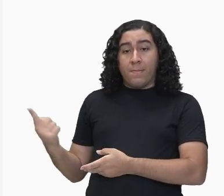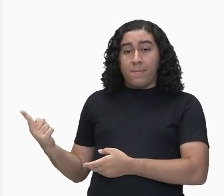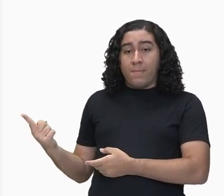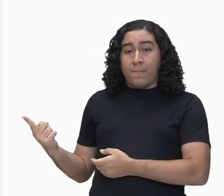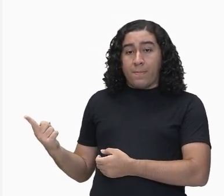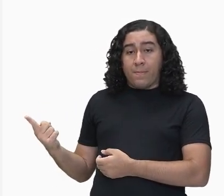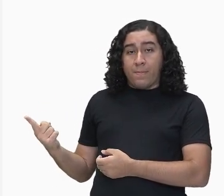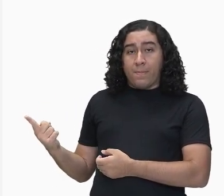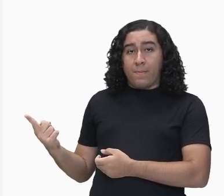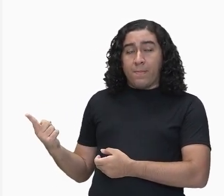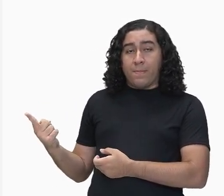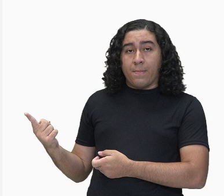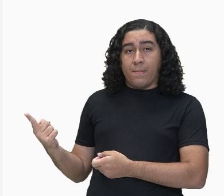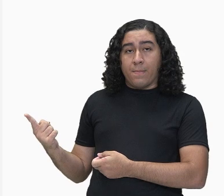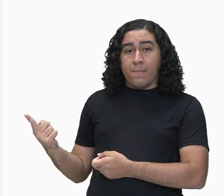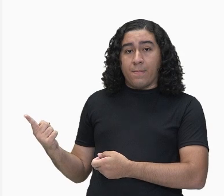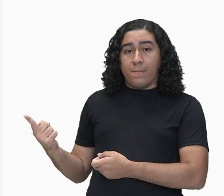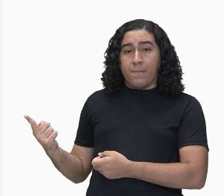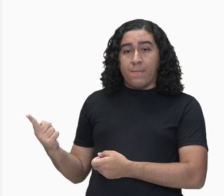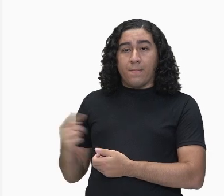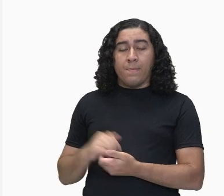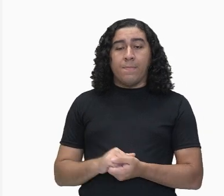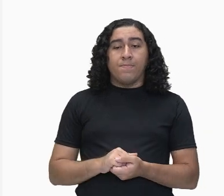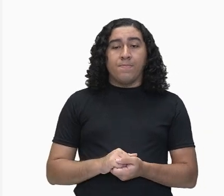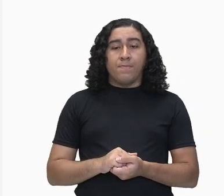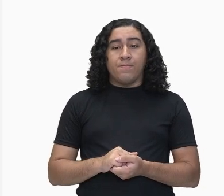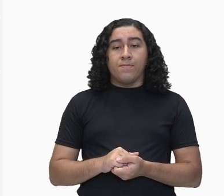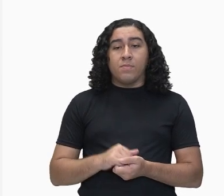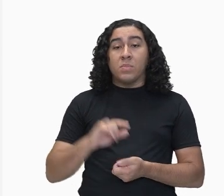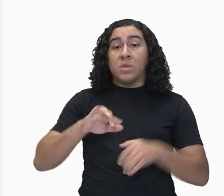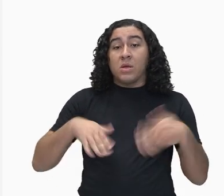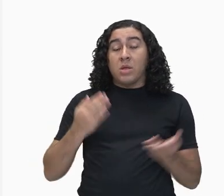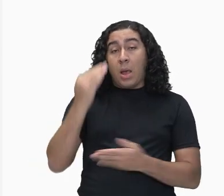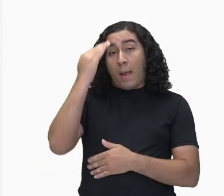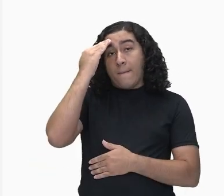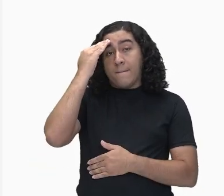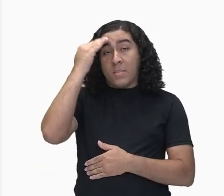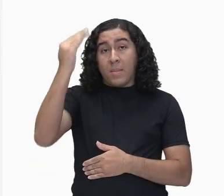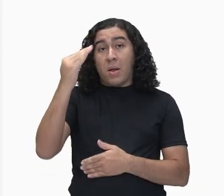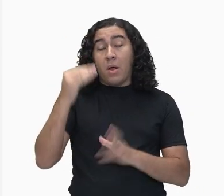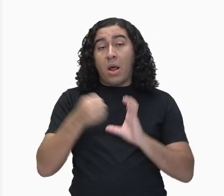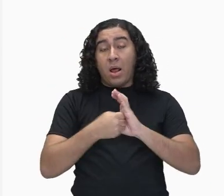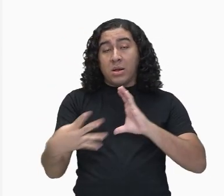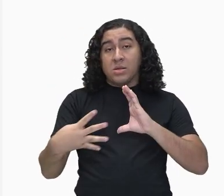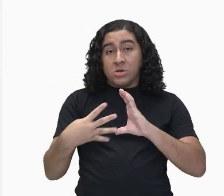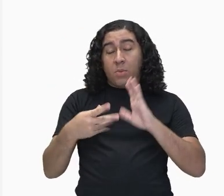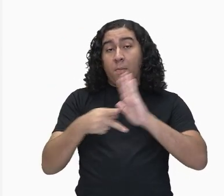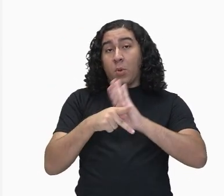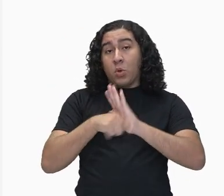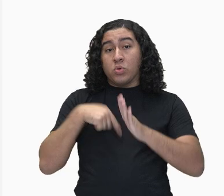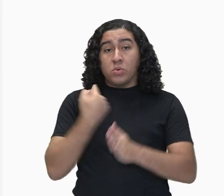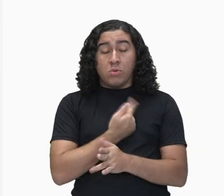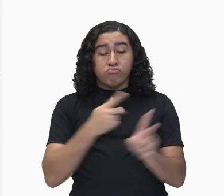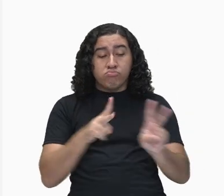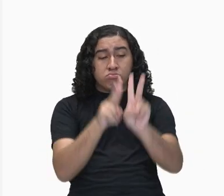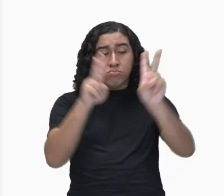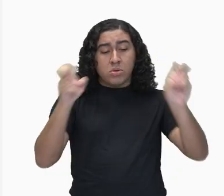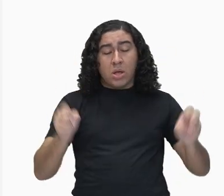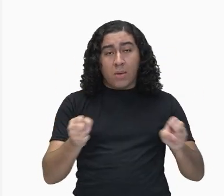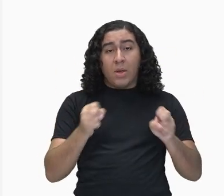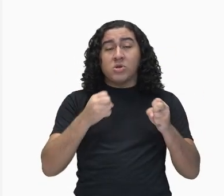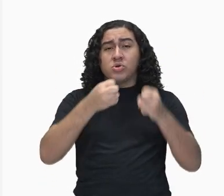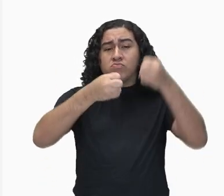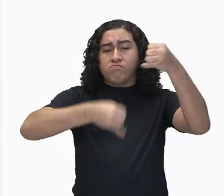Anos. São suas principais características, porque nós falamos, né, sobre o